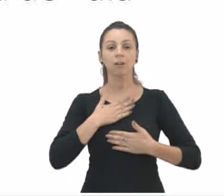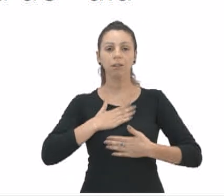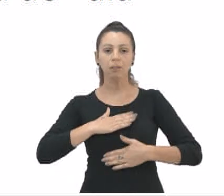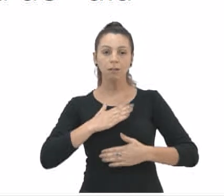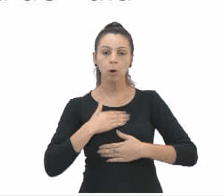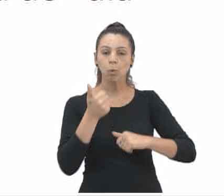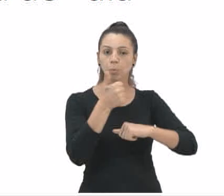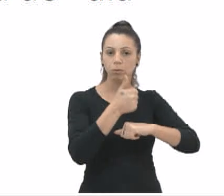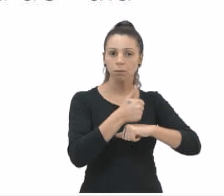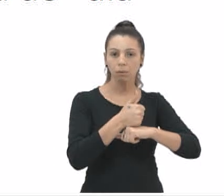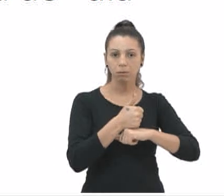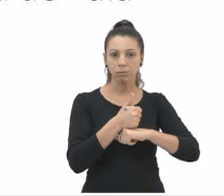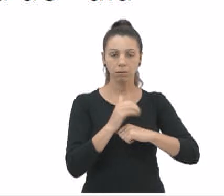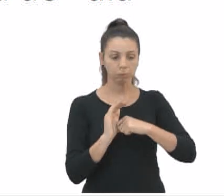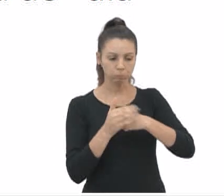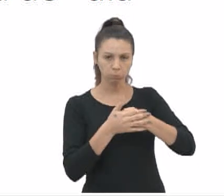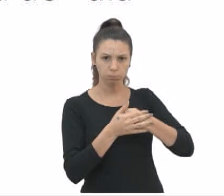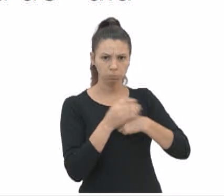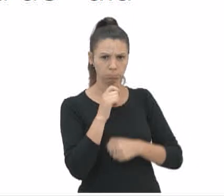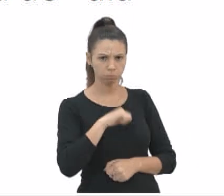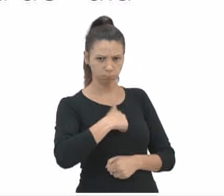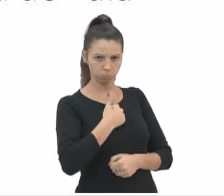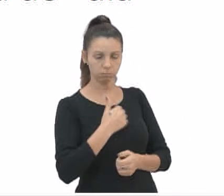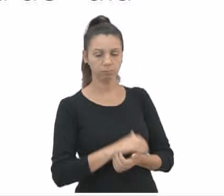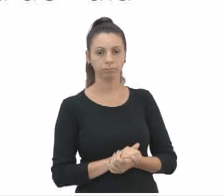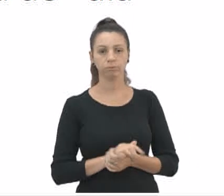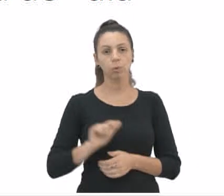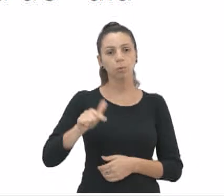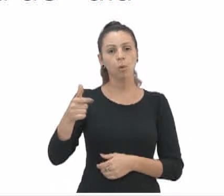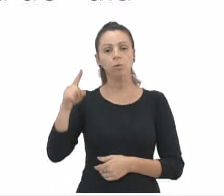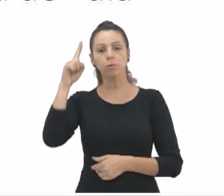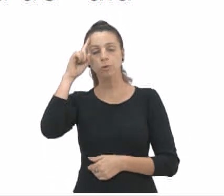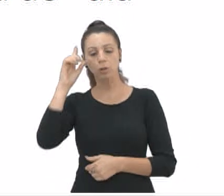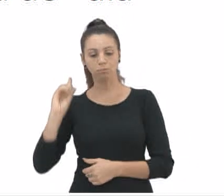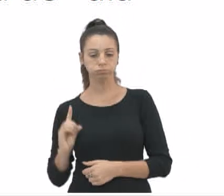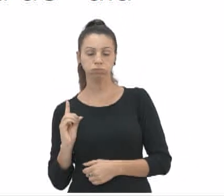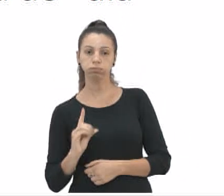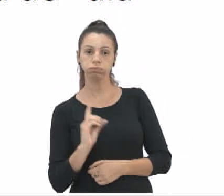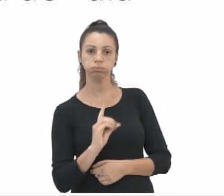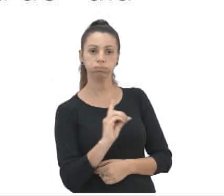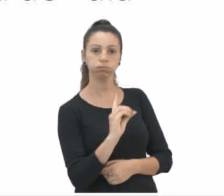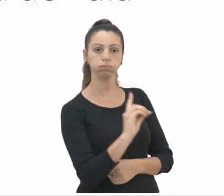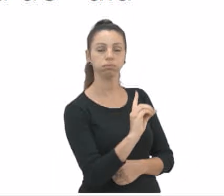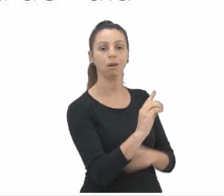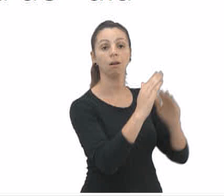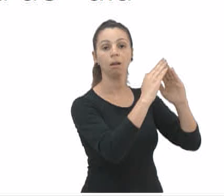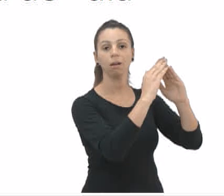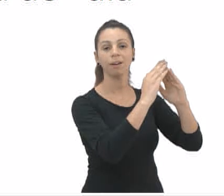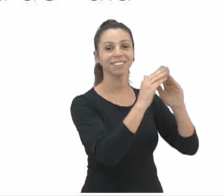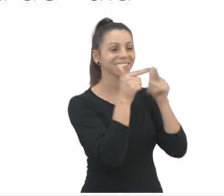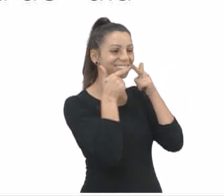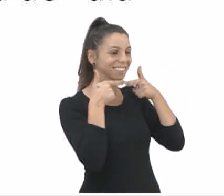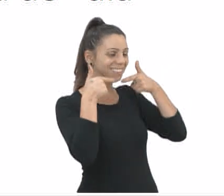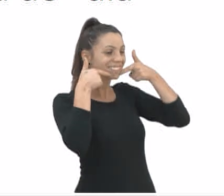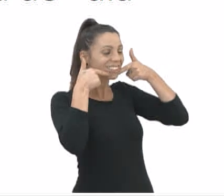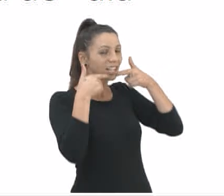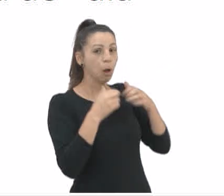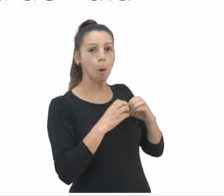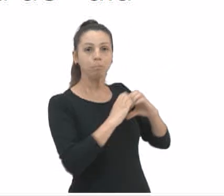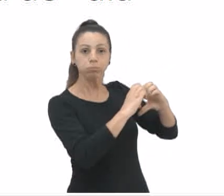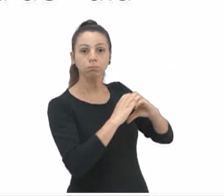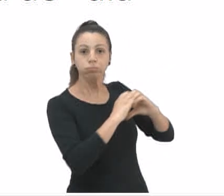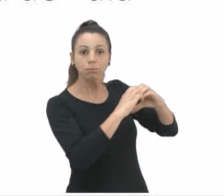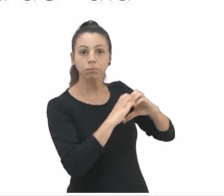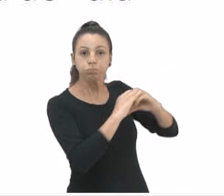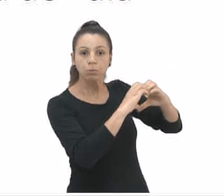diabólico. No dia seguinte, lá estava eu, à porta de sua casa, com um sorriso e o coração